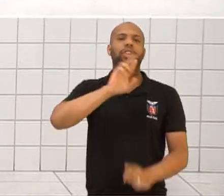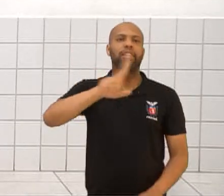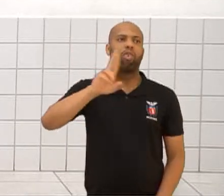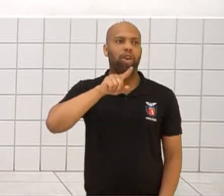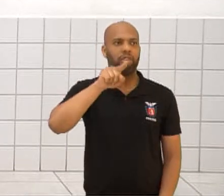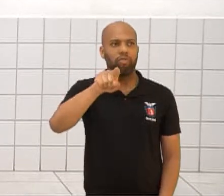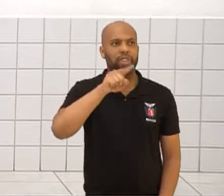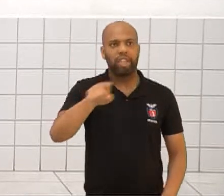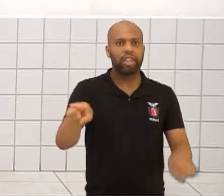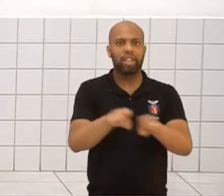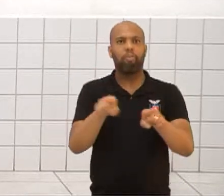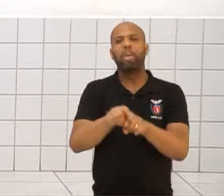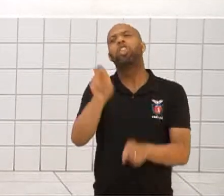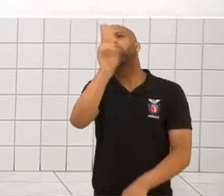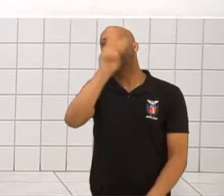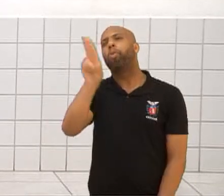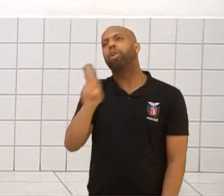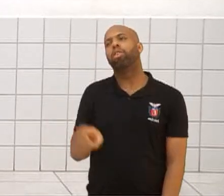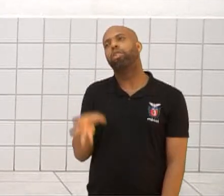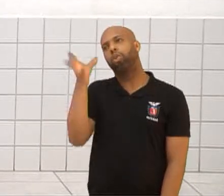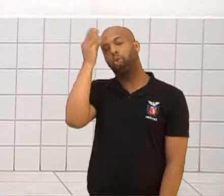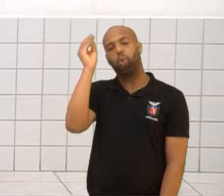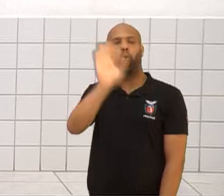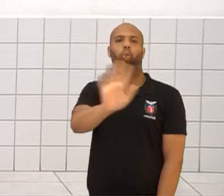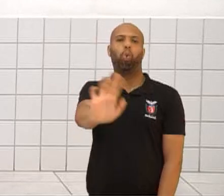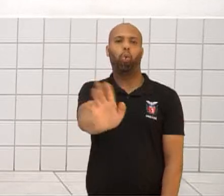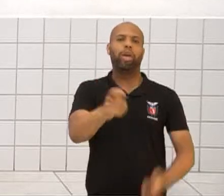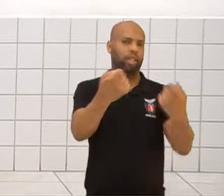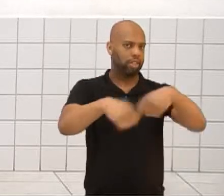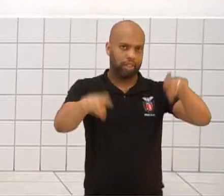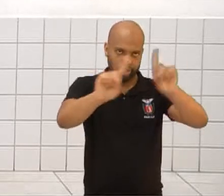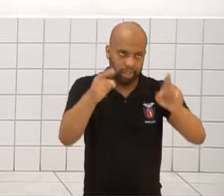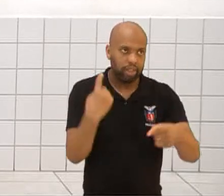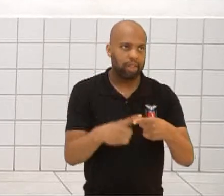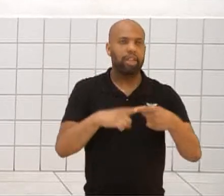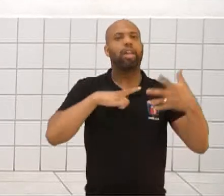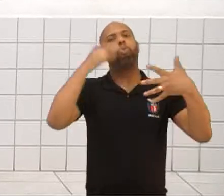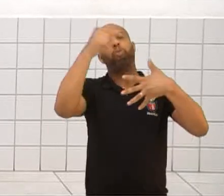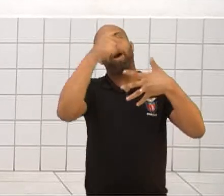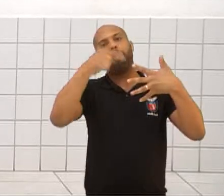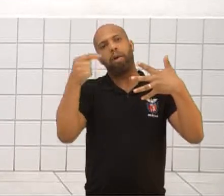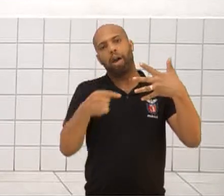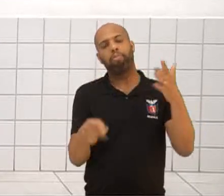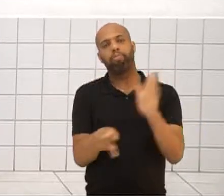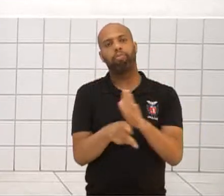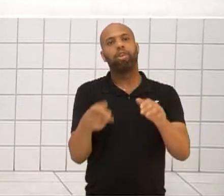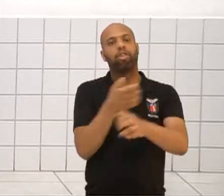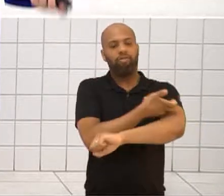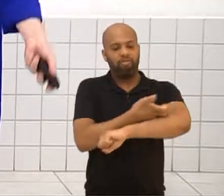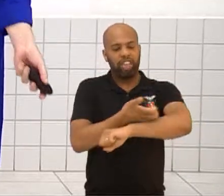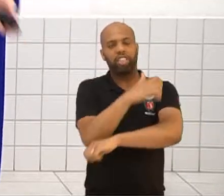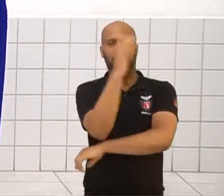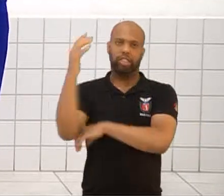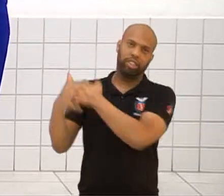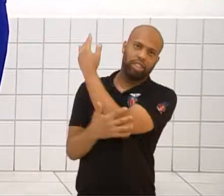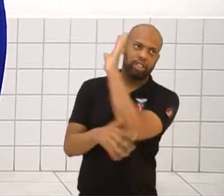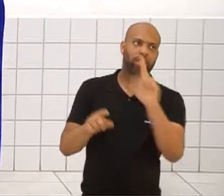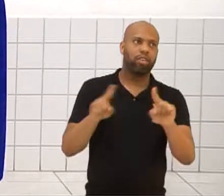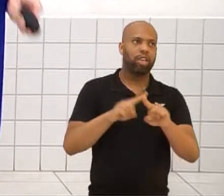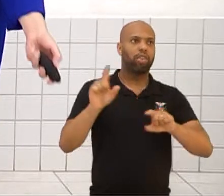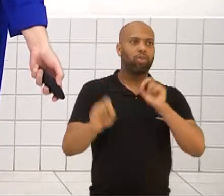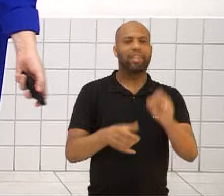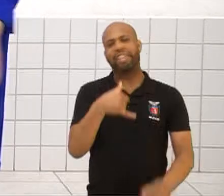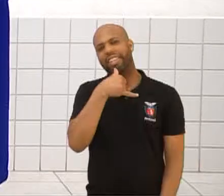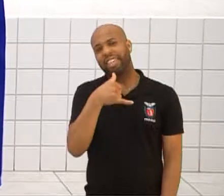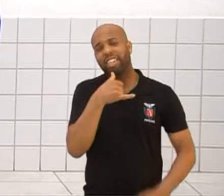eu vou chamar a atenção pelos nomes desta quantidade grande, de elementos da vegetação, mas o que nos entristece é o mapa que